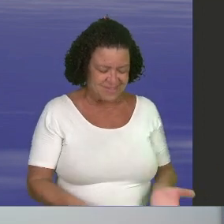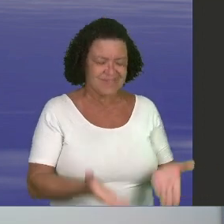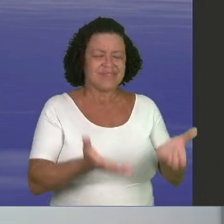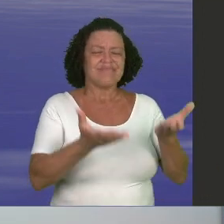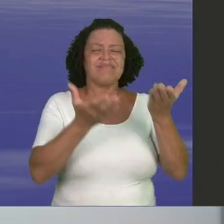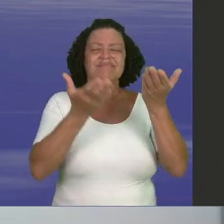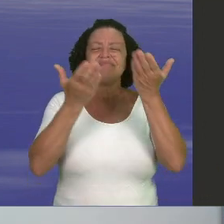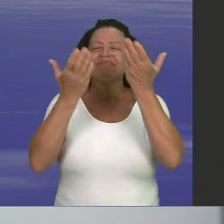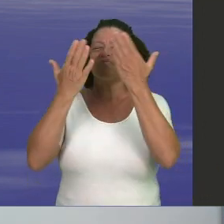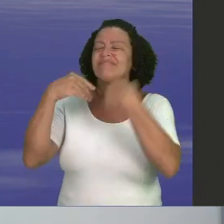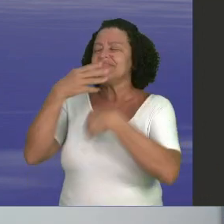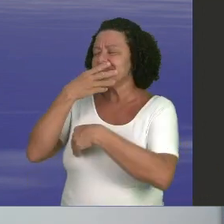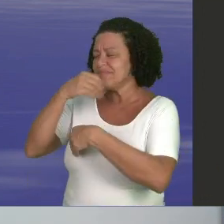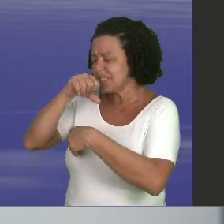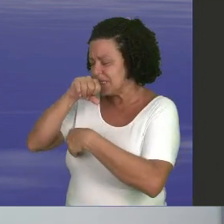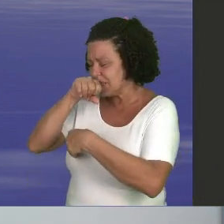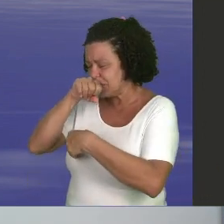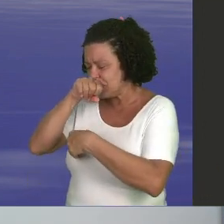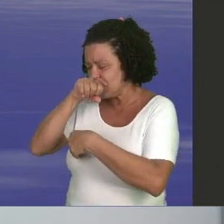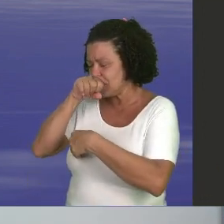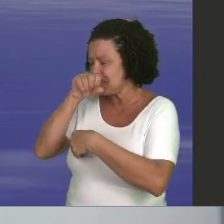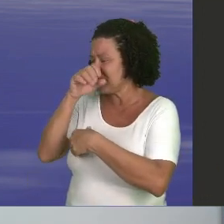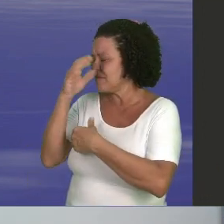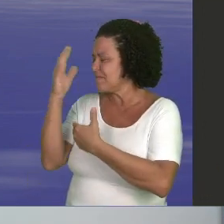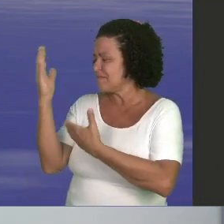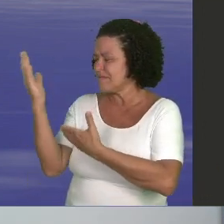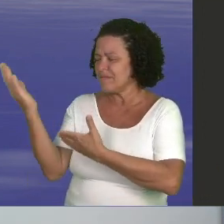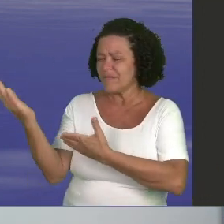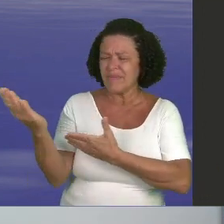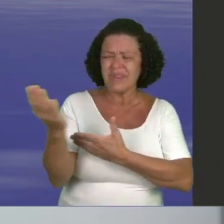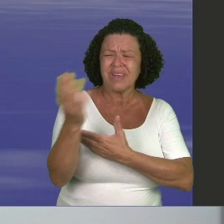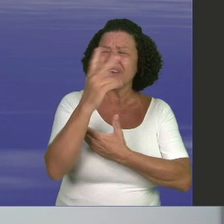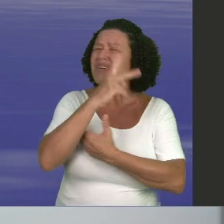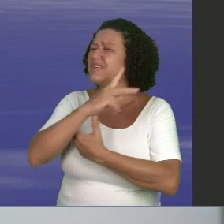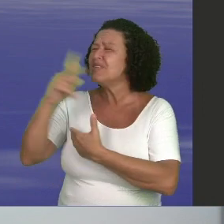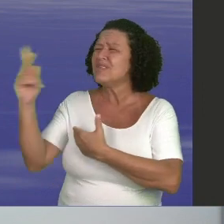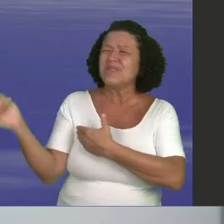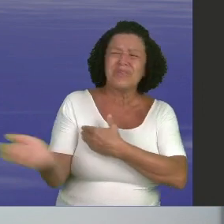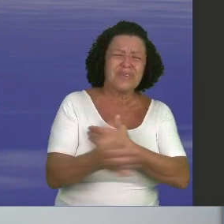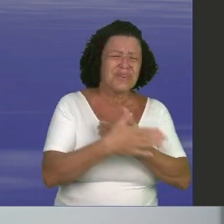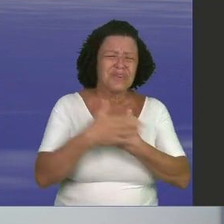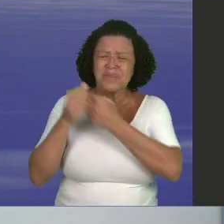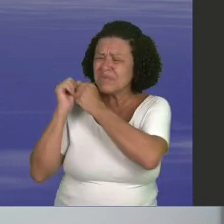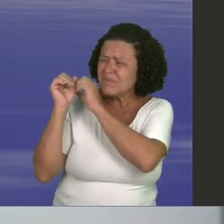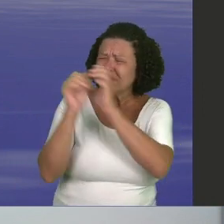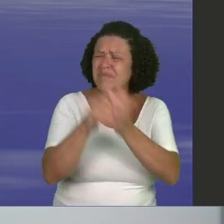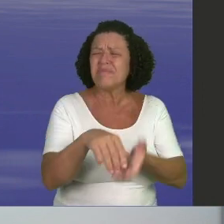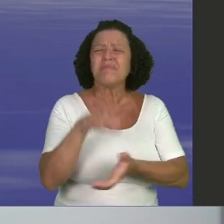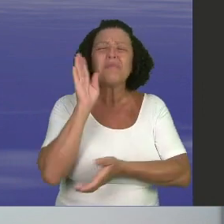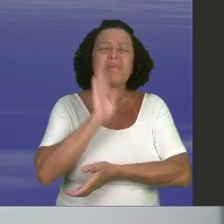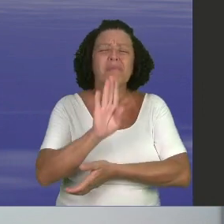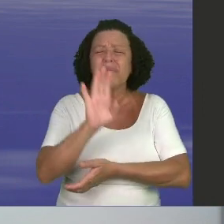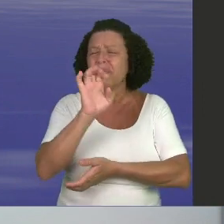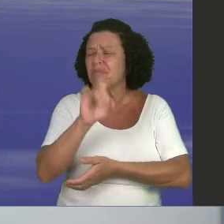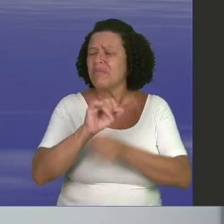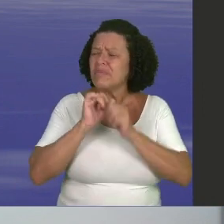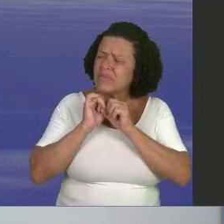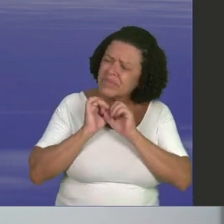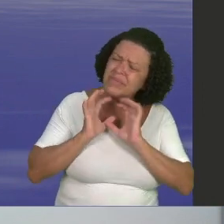pai. Senhor, que a vossa bondade se estenda sobre tudo que